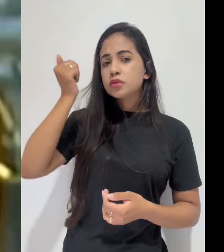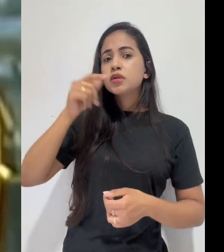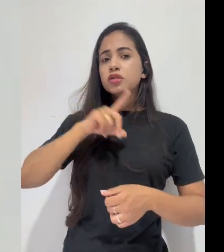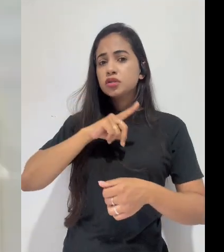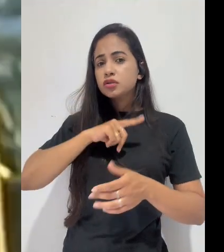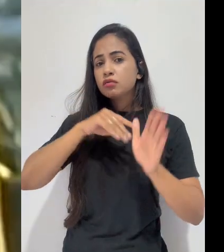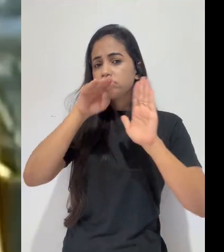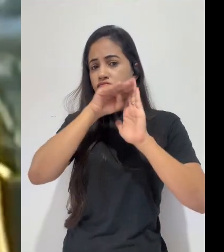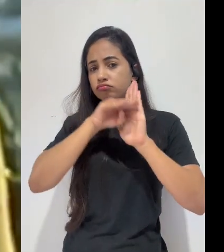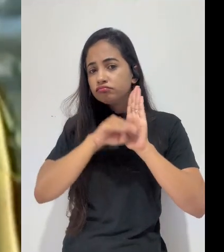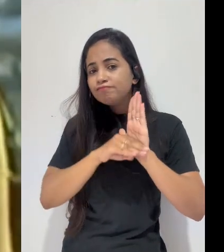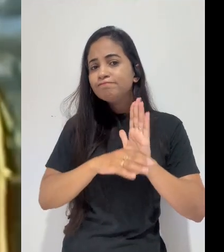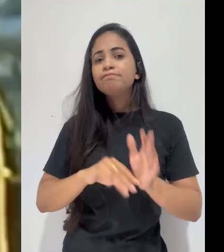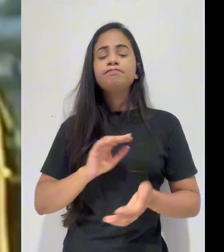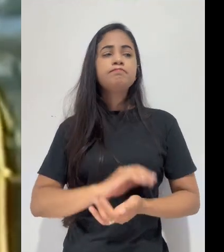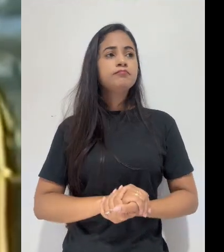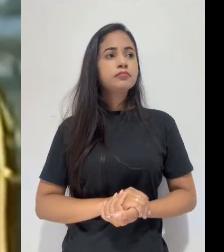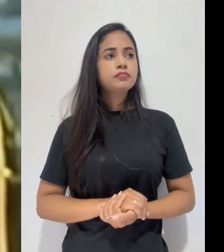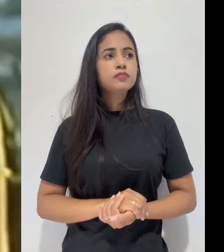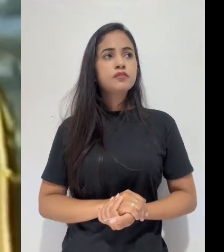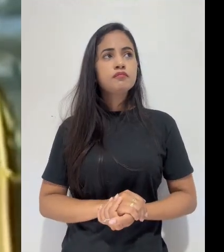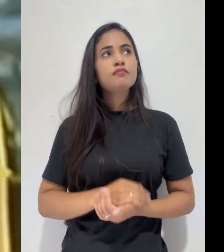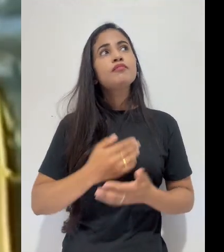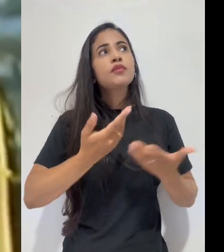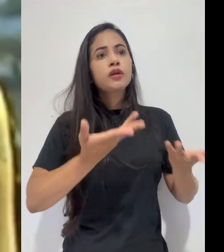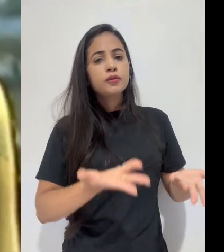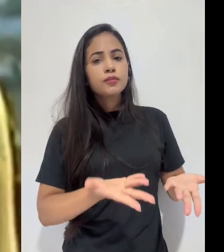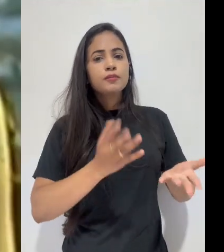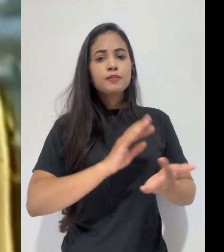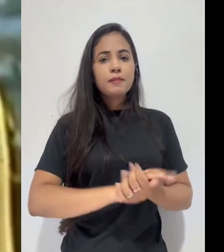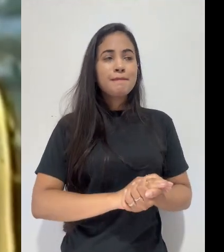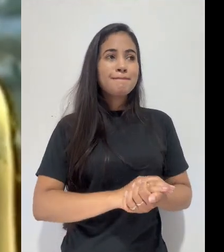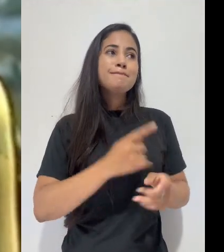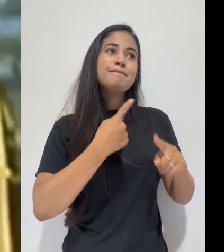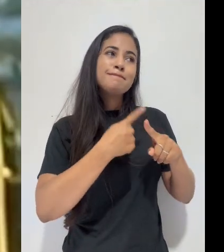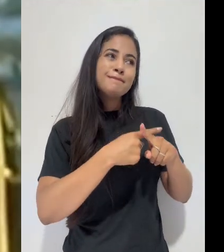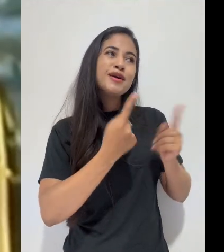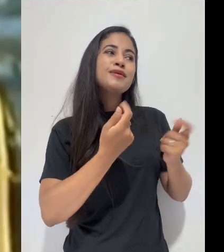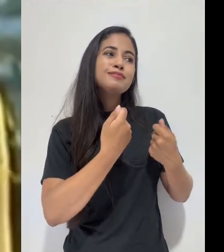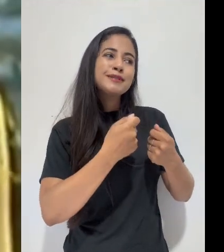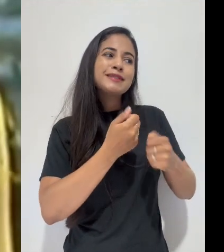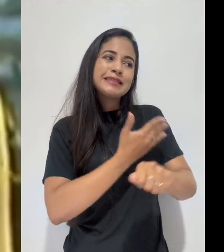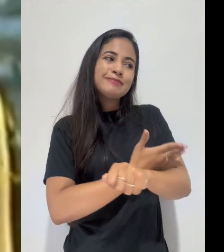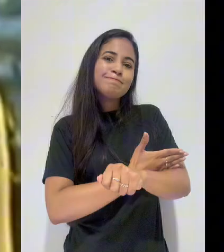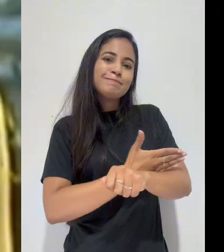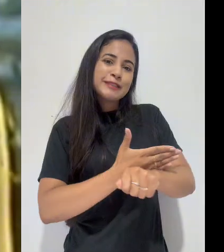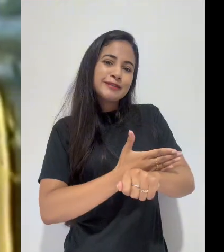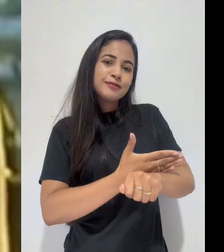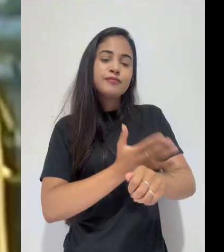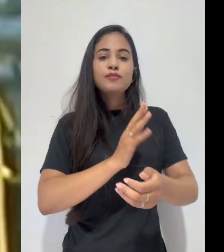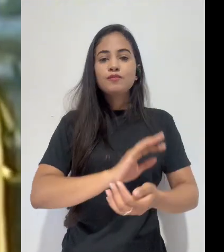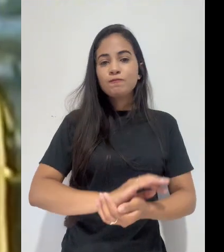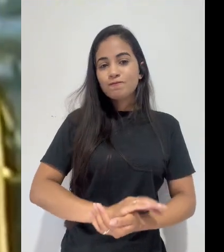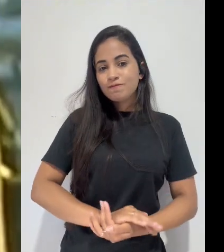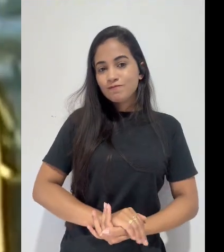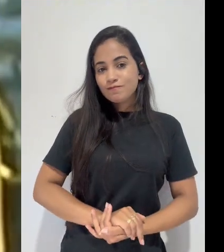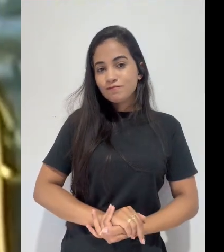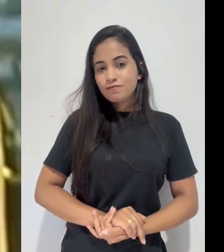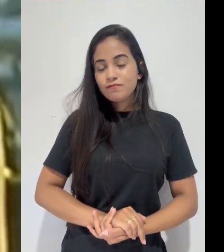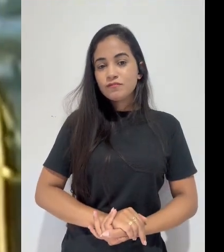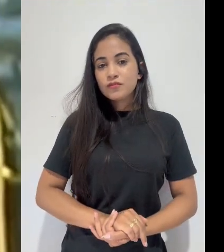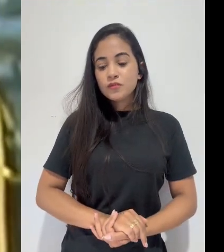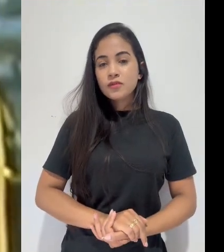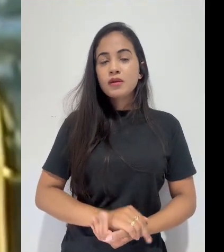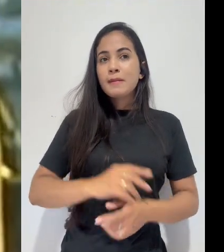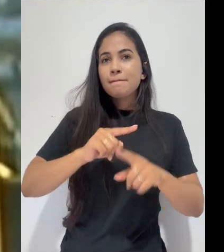muito além. Aí ela olhou para mim e falou assim: ah, mas tem que ser branca. Quer dizer, foi a frase que